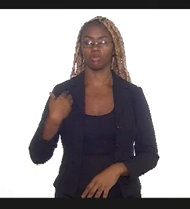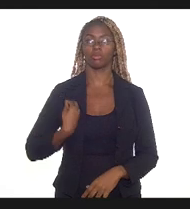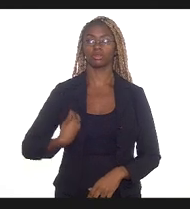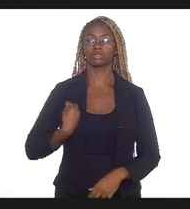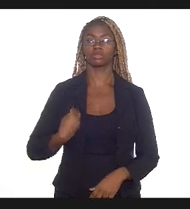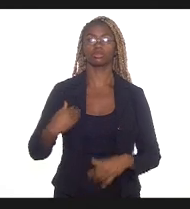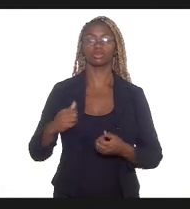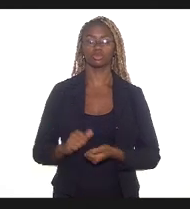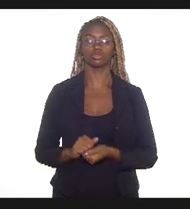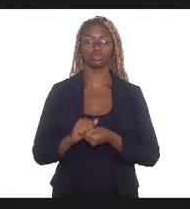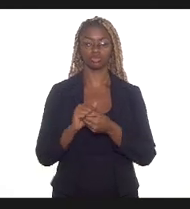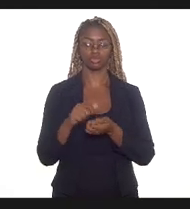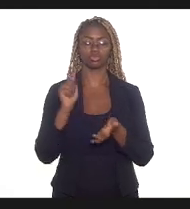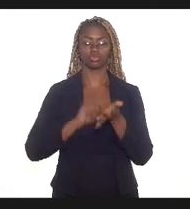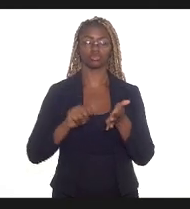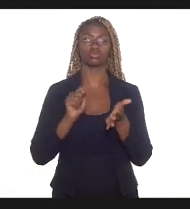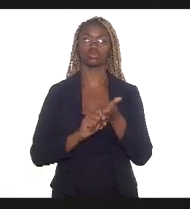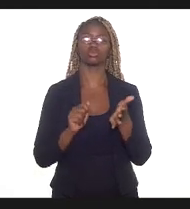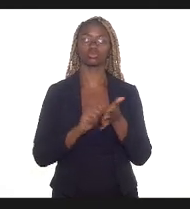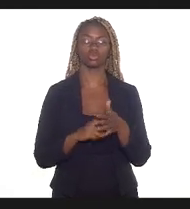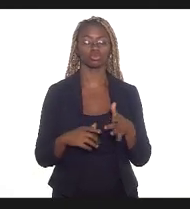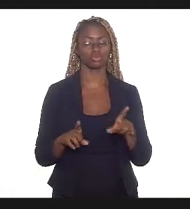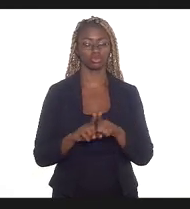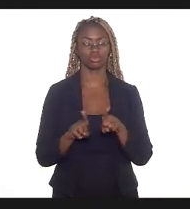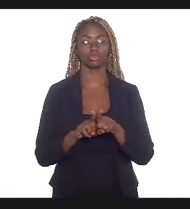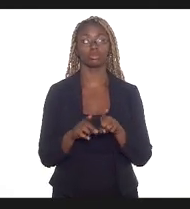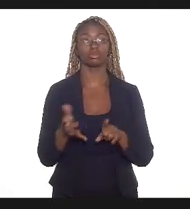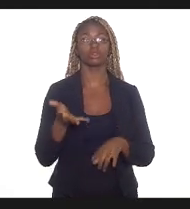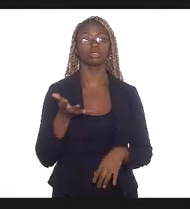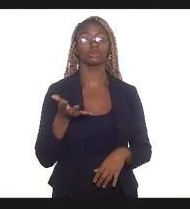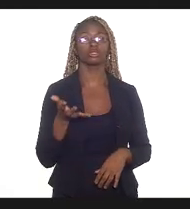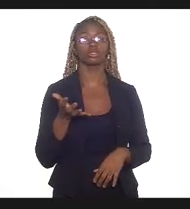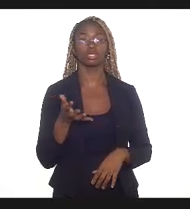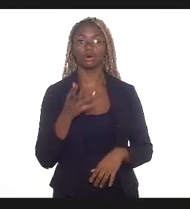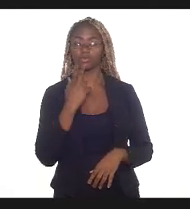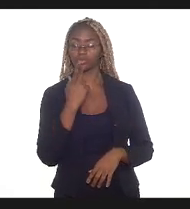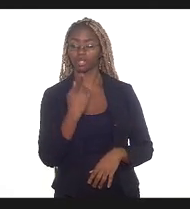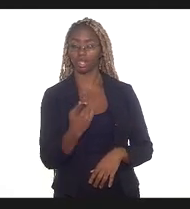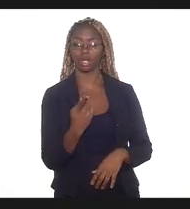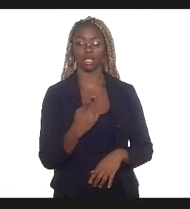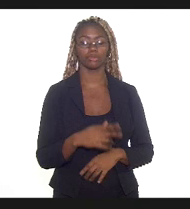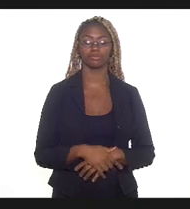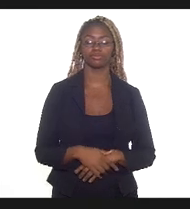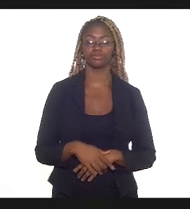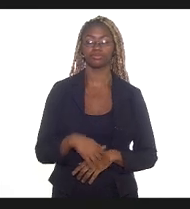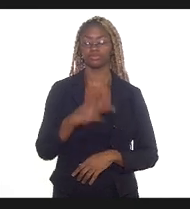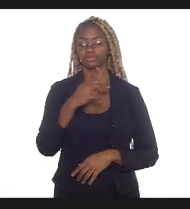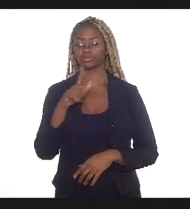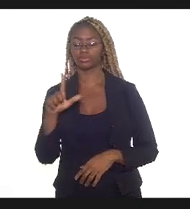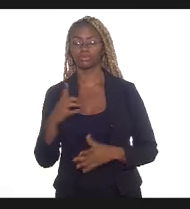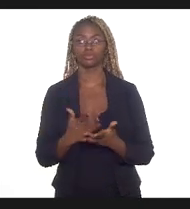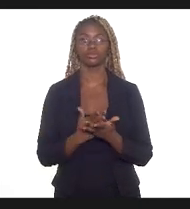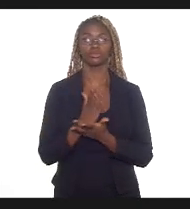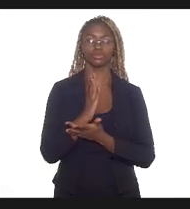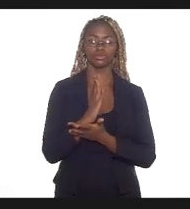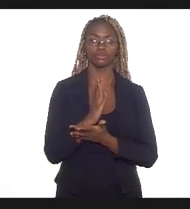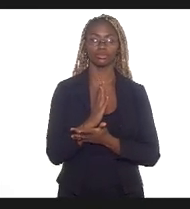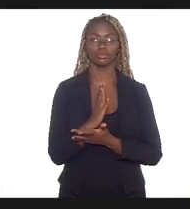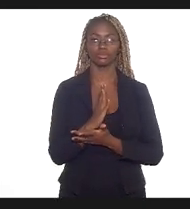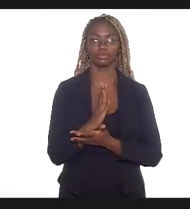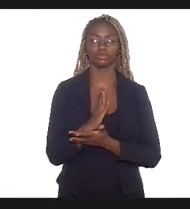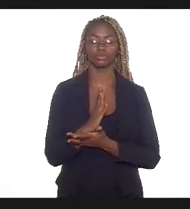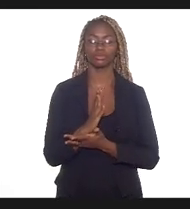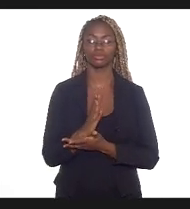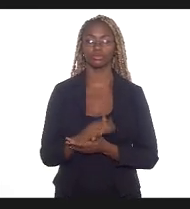dessa autoria. Eu queria fazer uma menção, senhor presidente, a um projeto que foi aprovado, foi, na